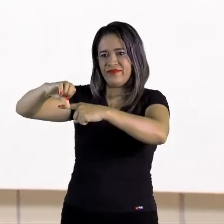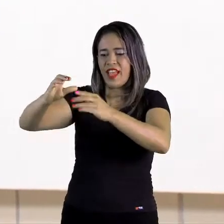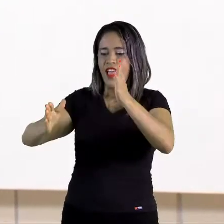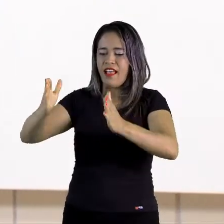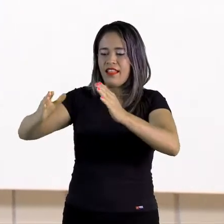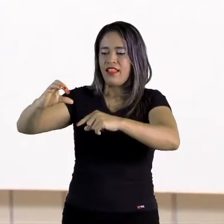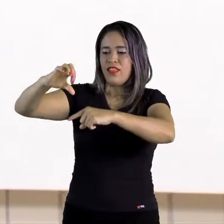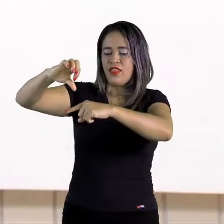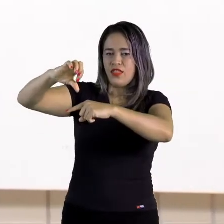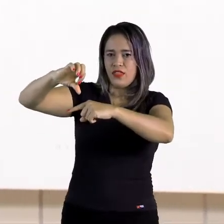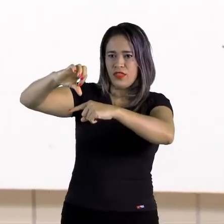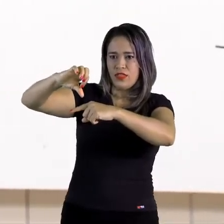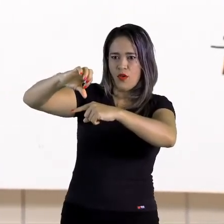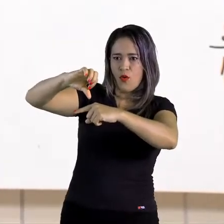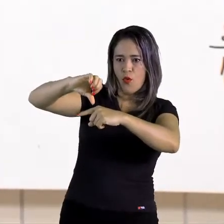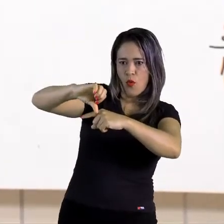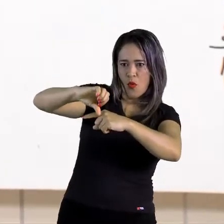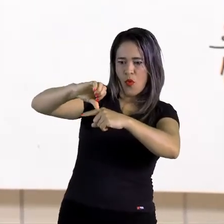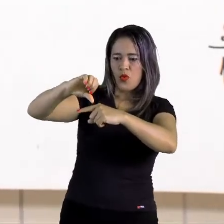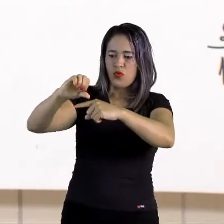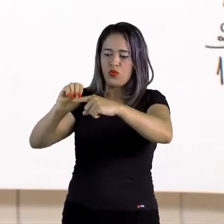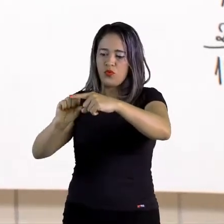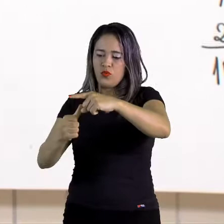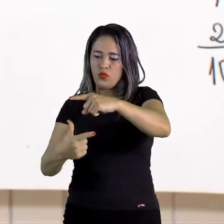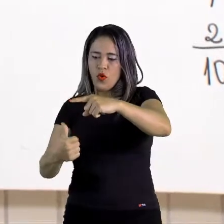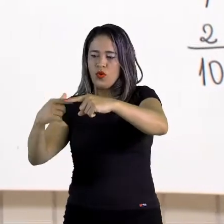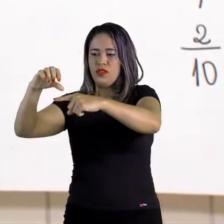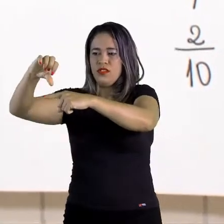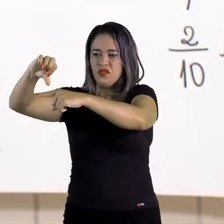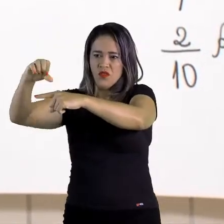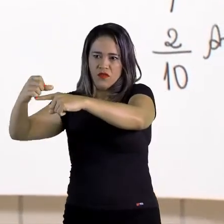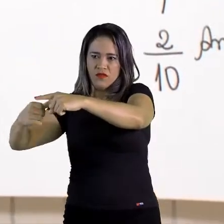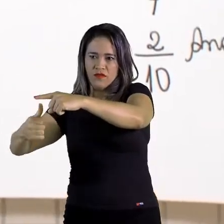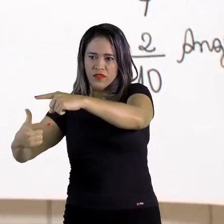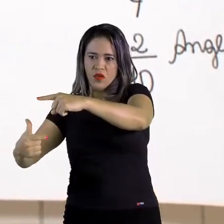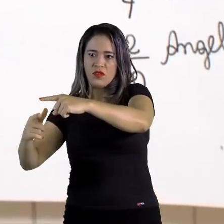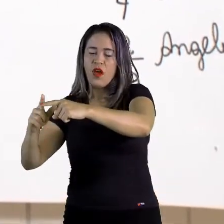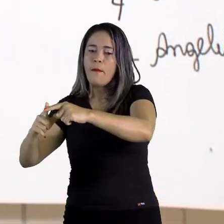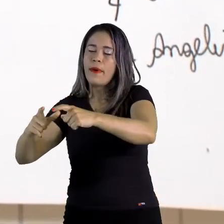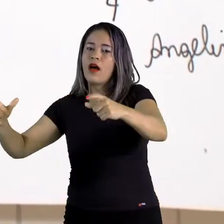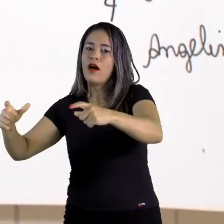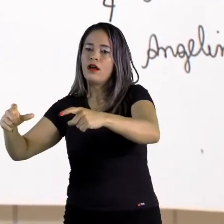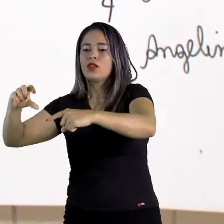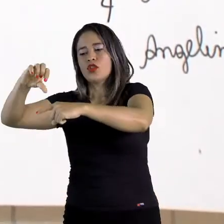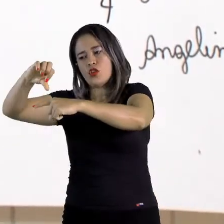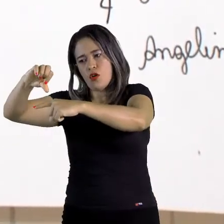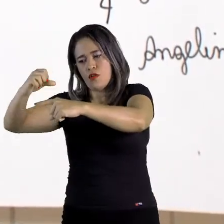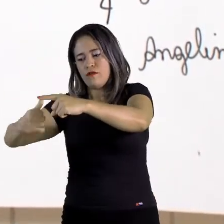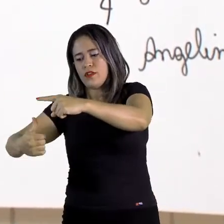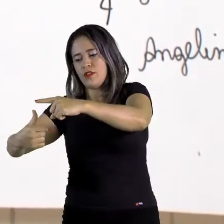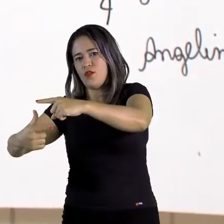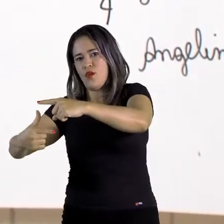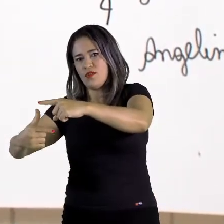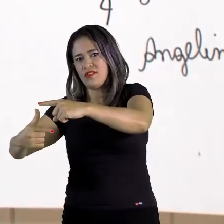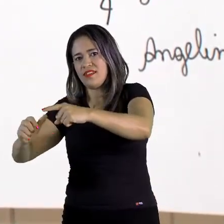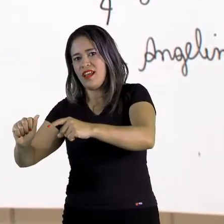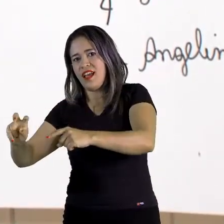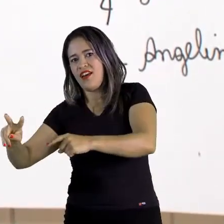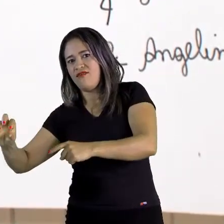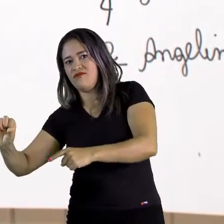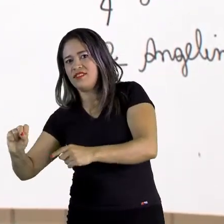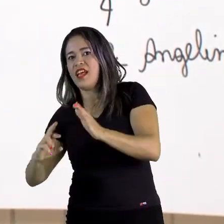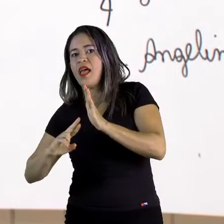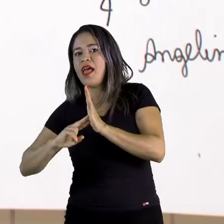8 dozeavos e 9 dozeavos, a maior fração é 9 dozeavos. Que representa